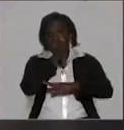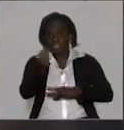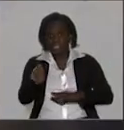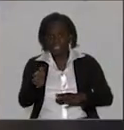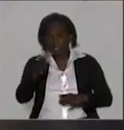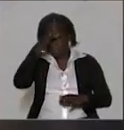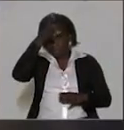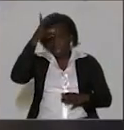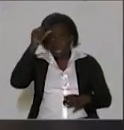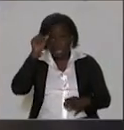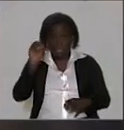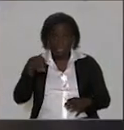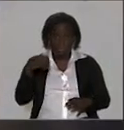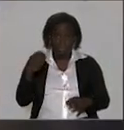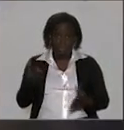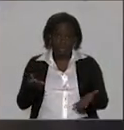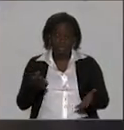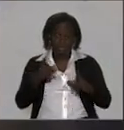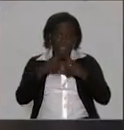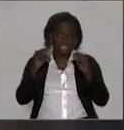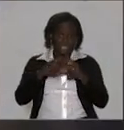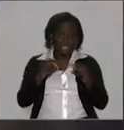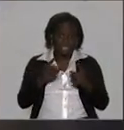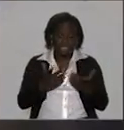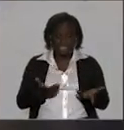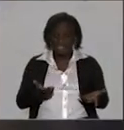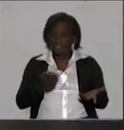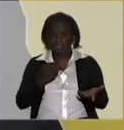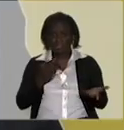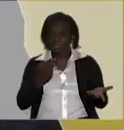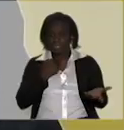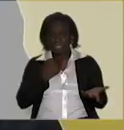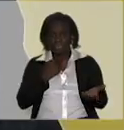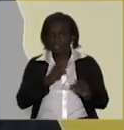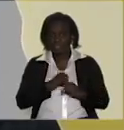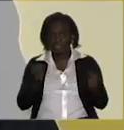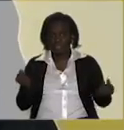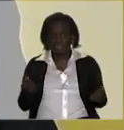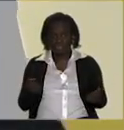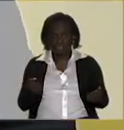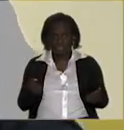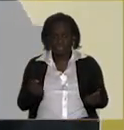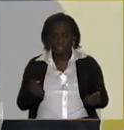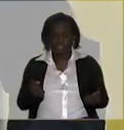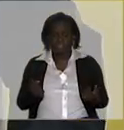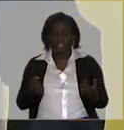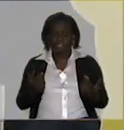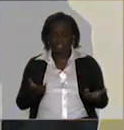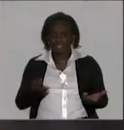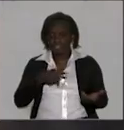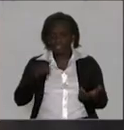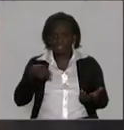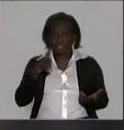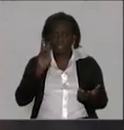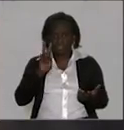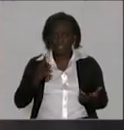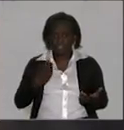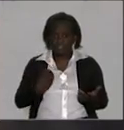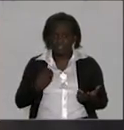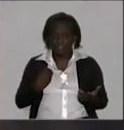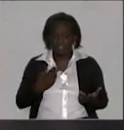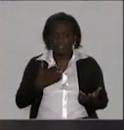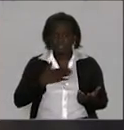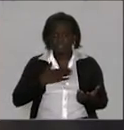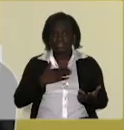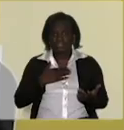que jogar em Manaus Natal, ou Brasília. Brasília. Cara, isso não existe, gente. Pô, nós vivemos...